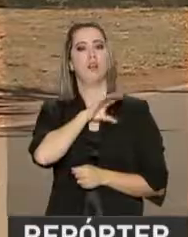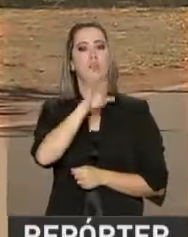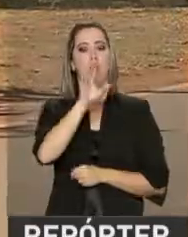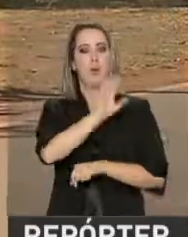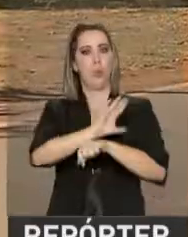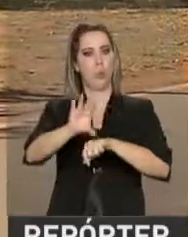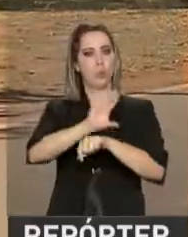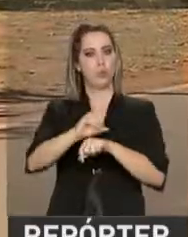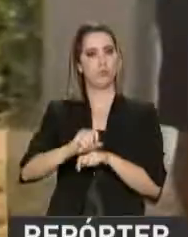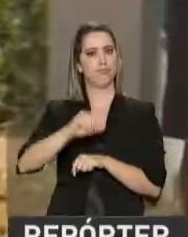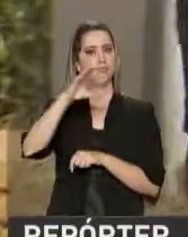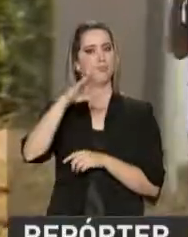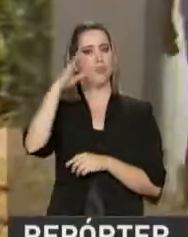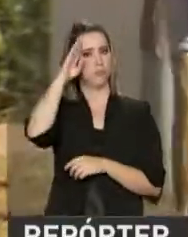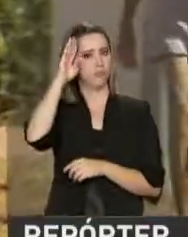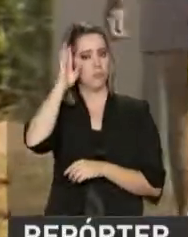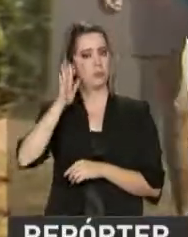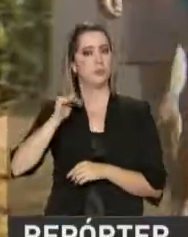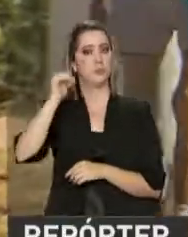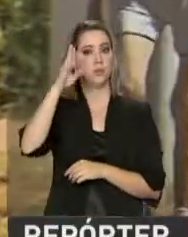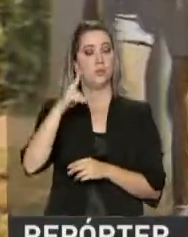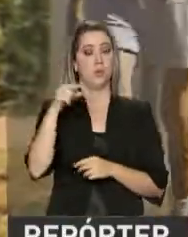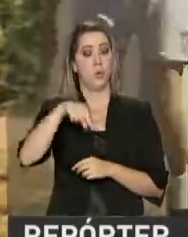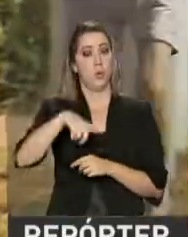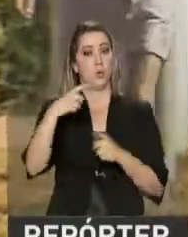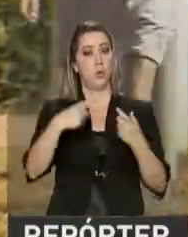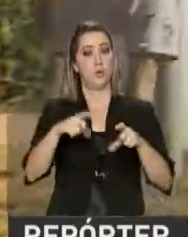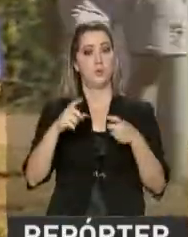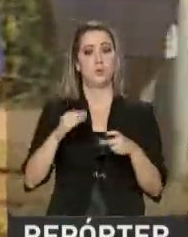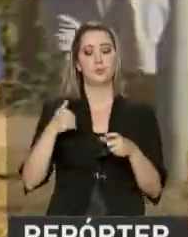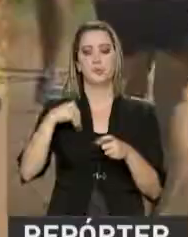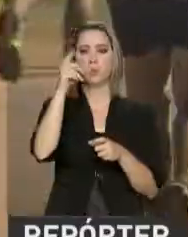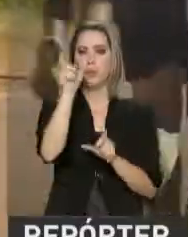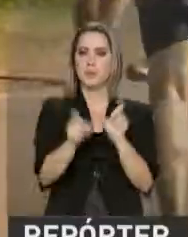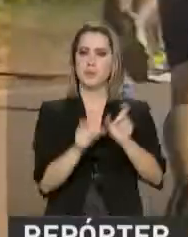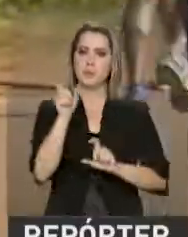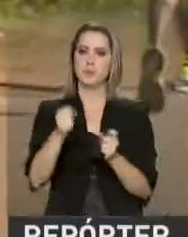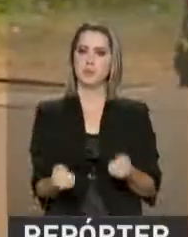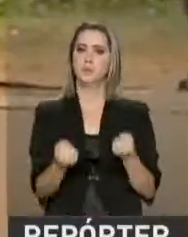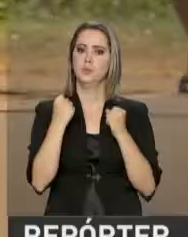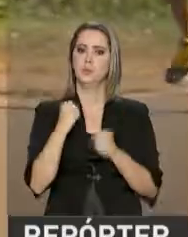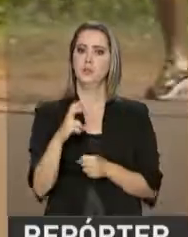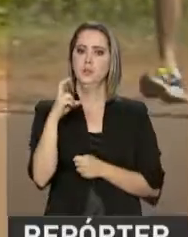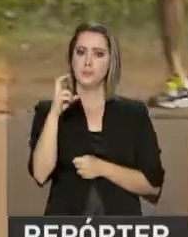do país, a ser a unidade da federação em que mais habitantes praticaram exercícios,